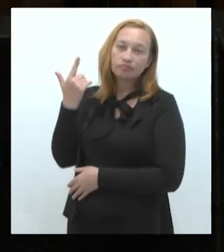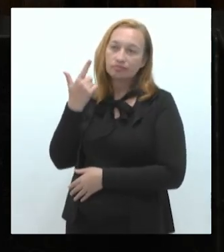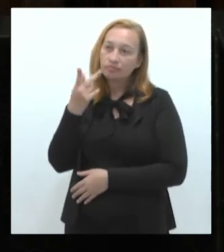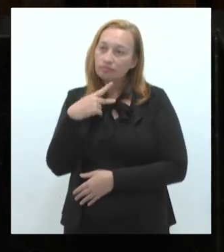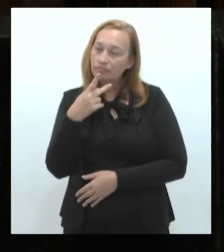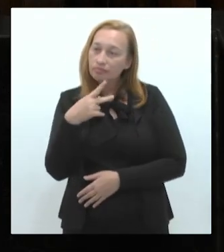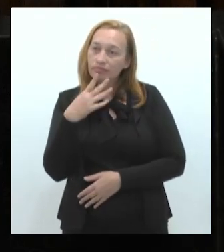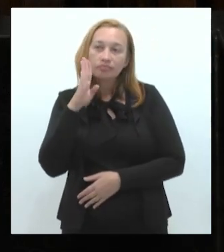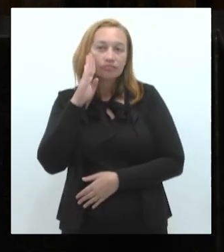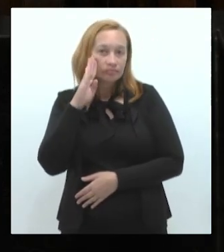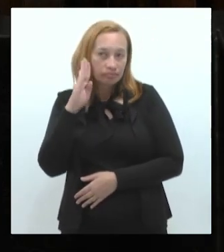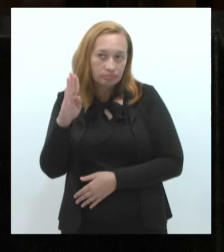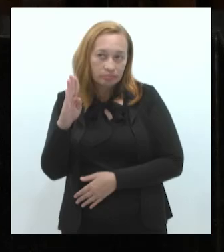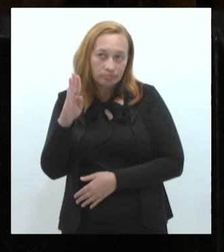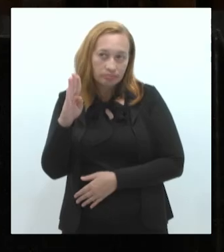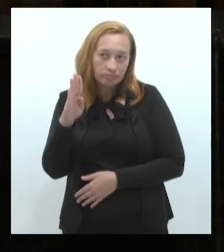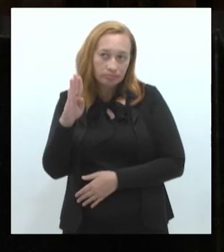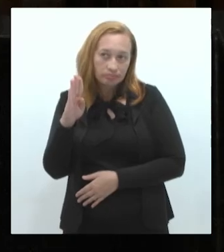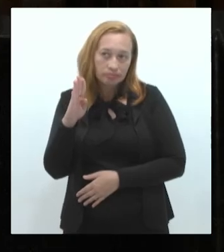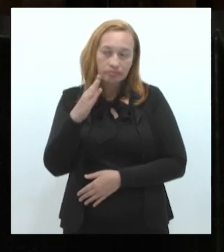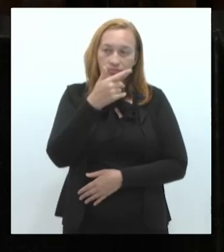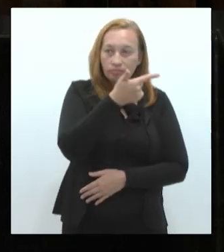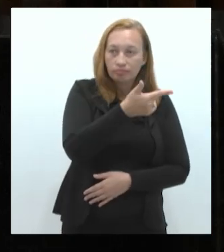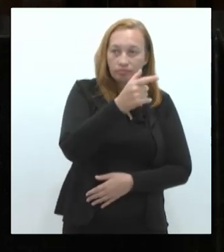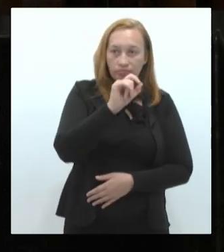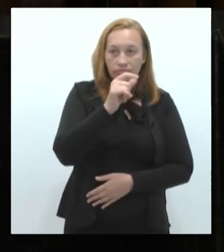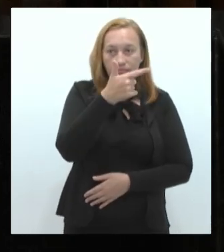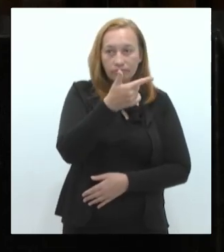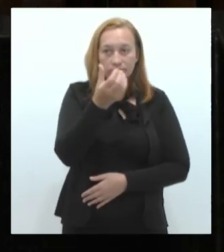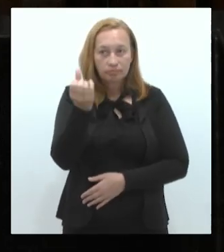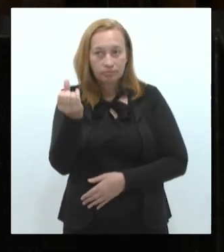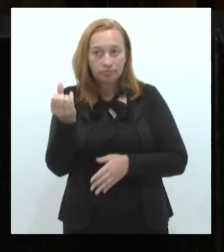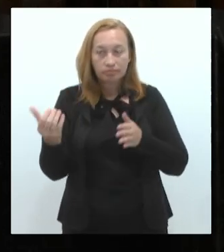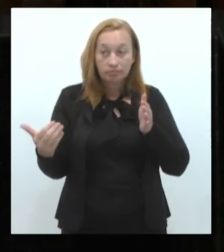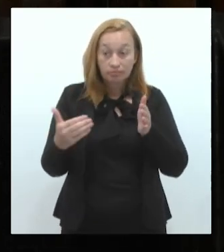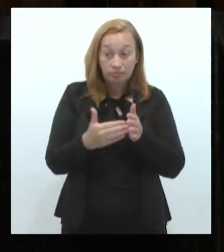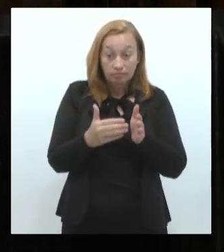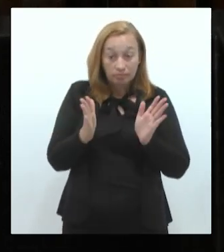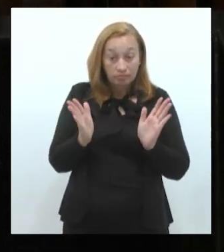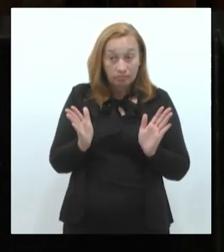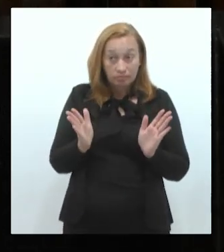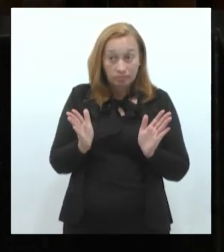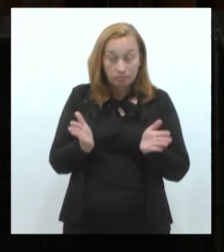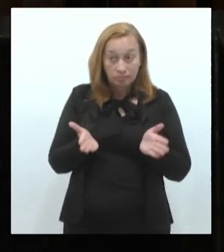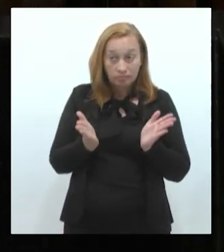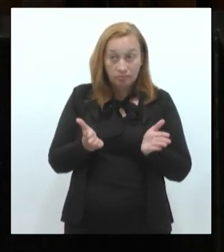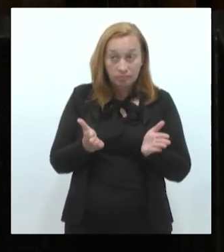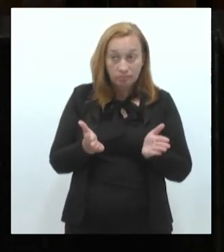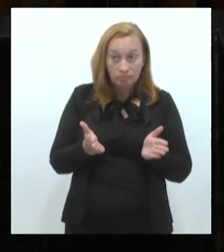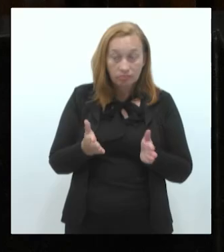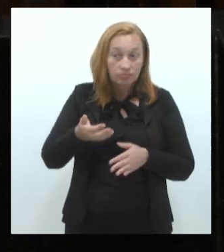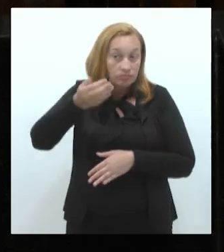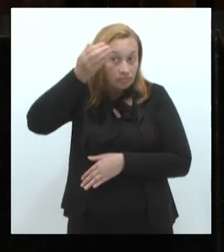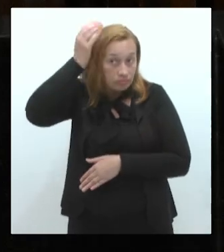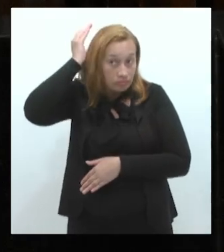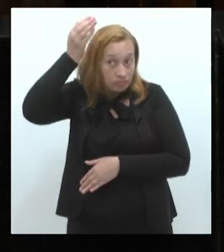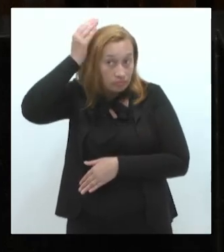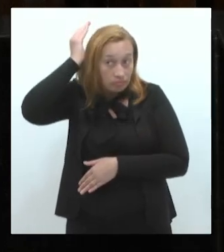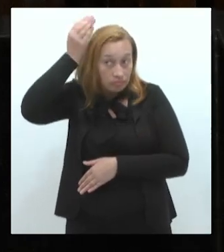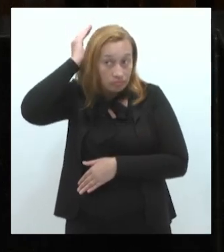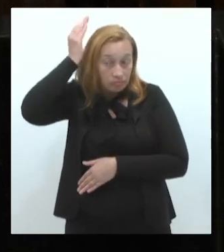época, principalmente de 2016 para cá, quando o senhor Temer, não